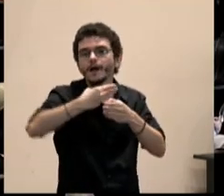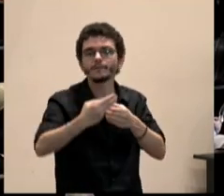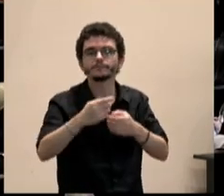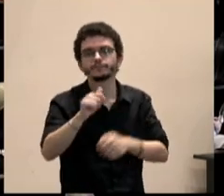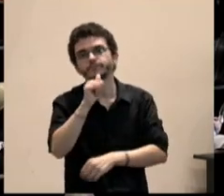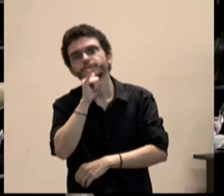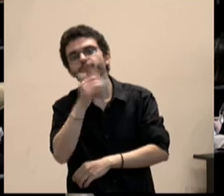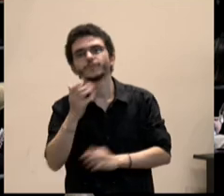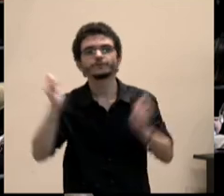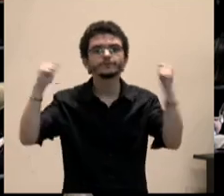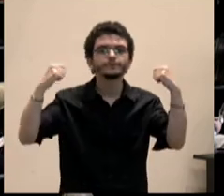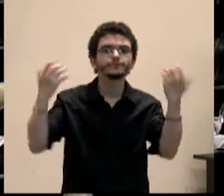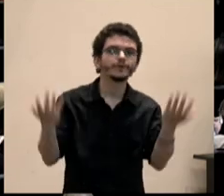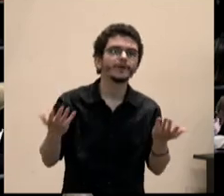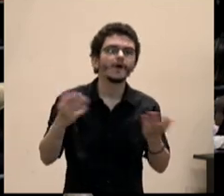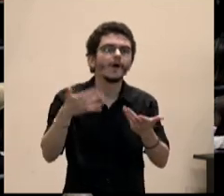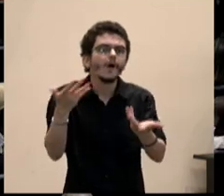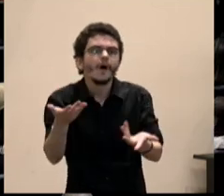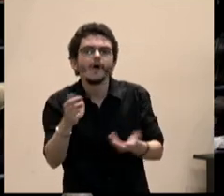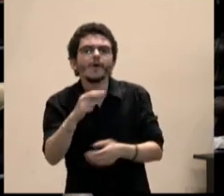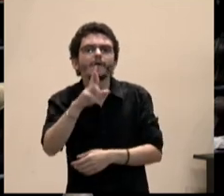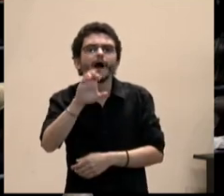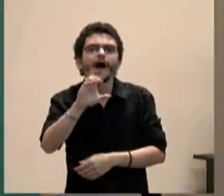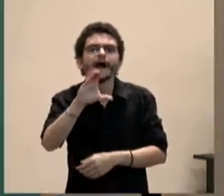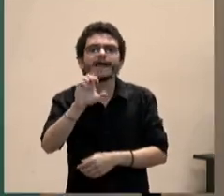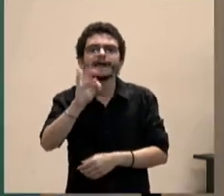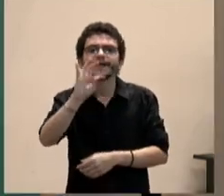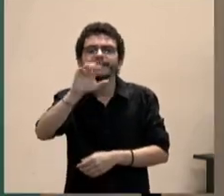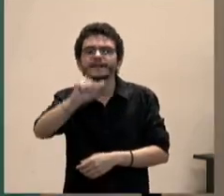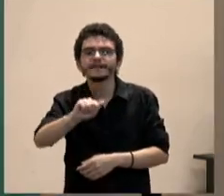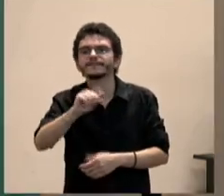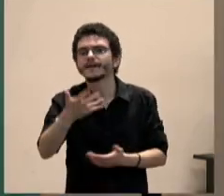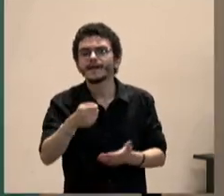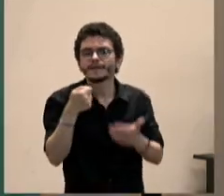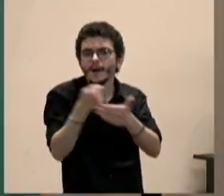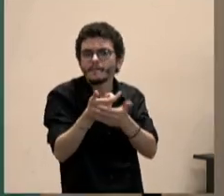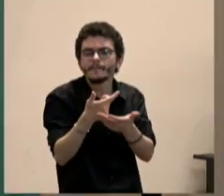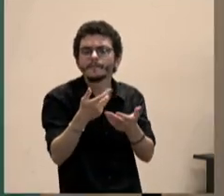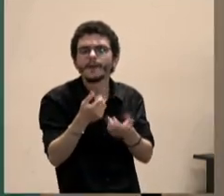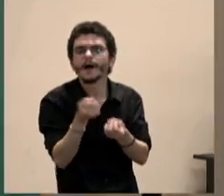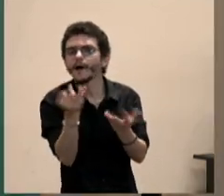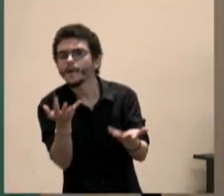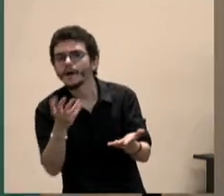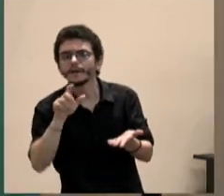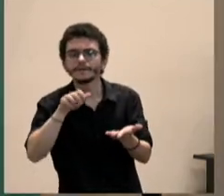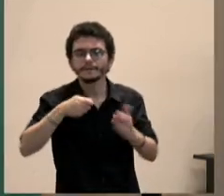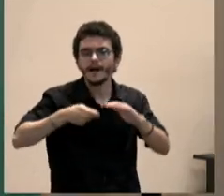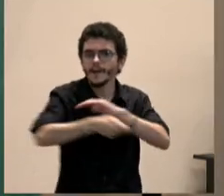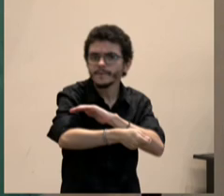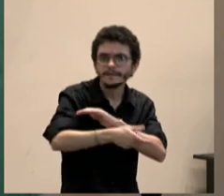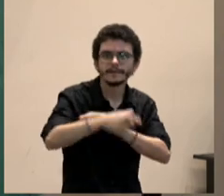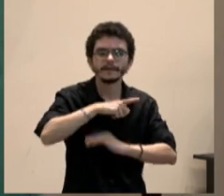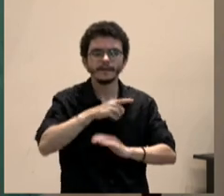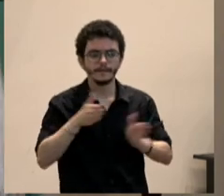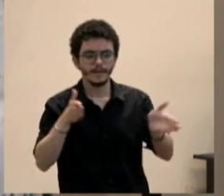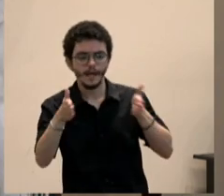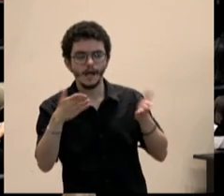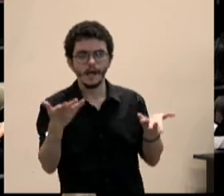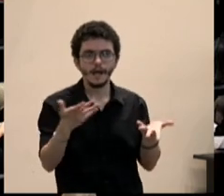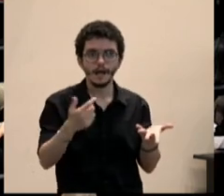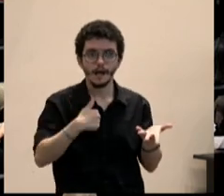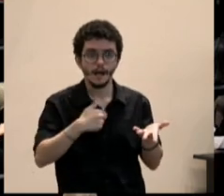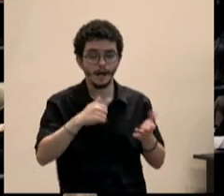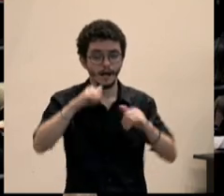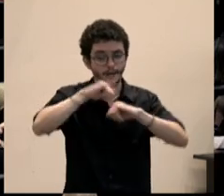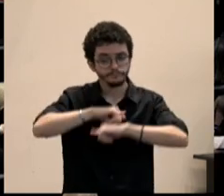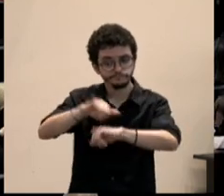Chapecó, qual que é a receita, qual que é a despesa, quanto que está sendo aplicado, tem margem, não tem, e eu dou para as pessoas.